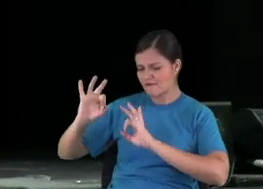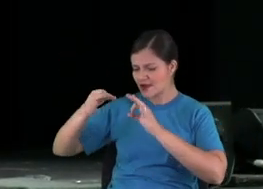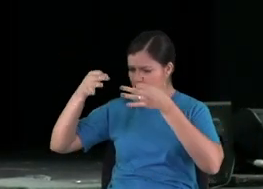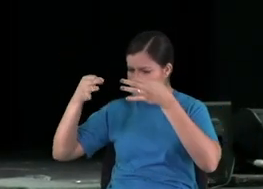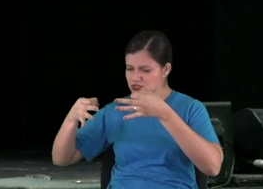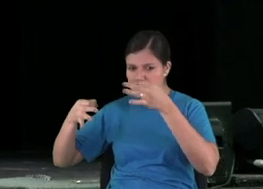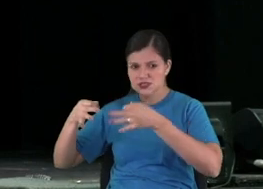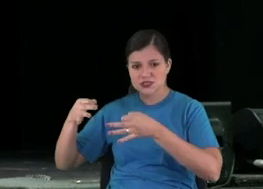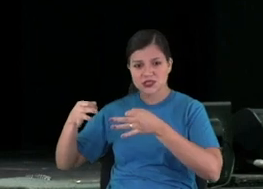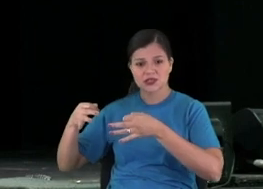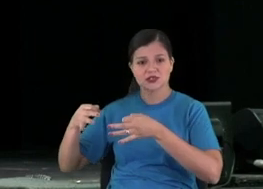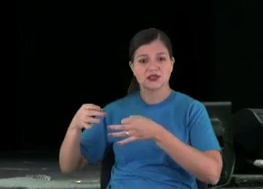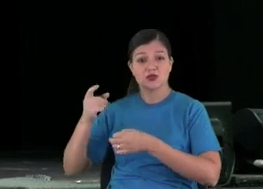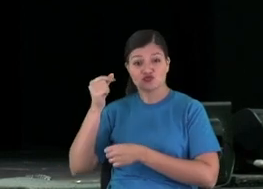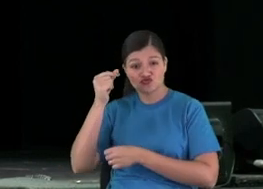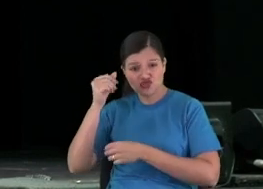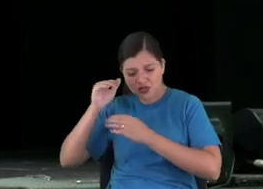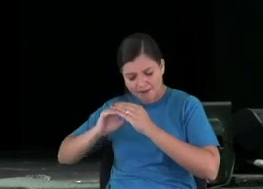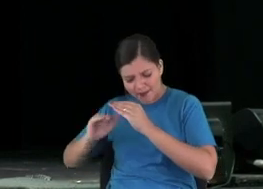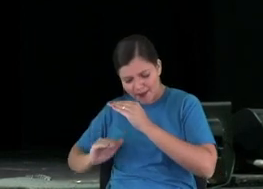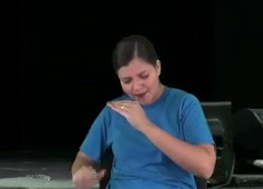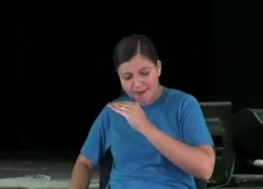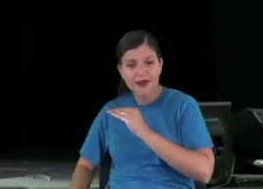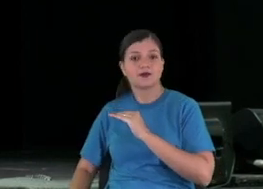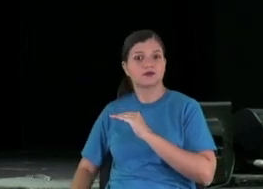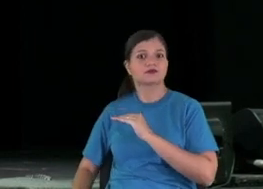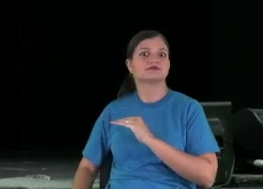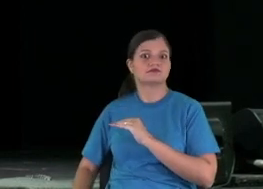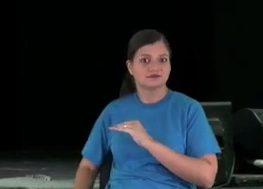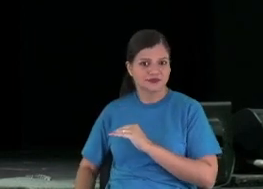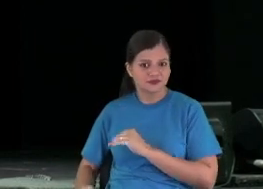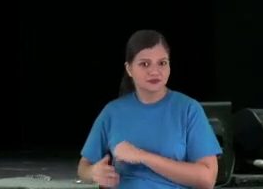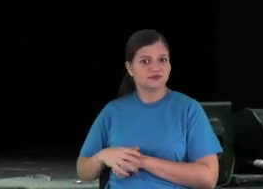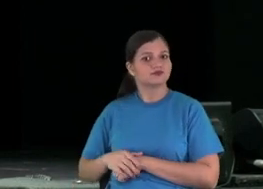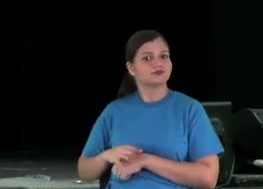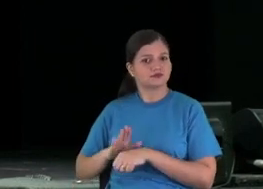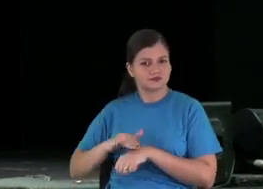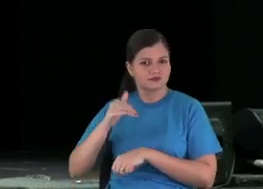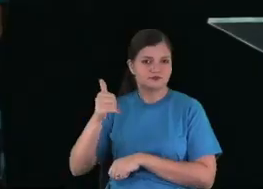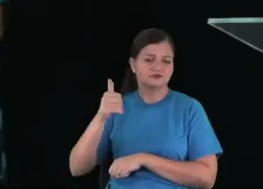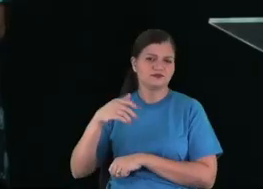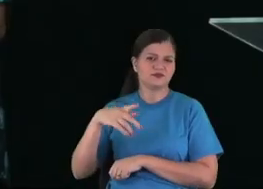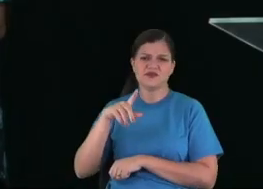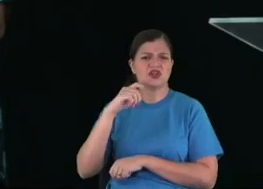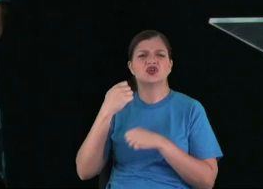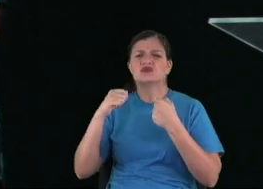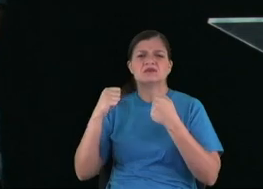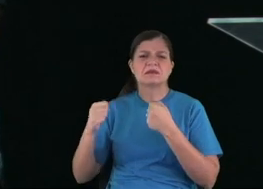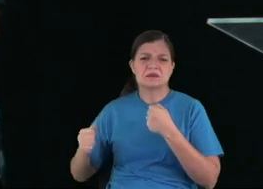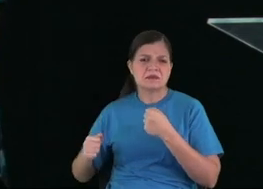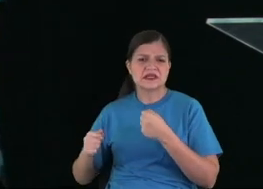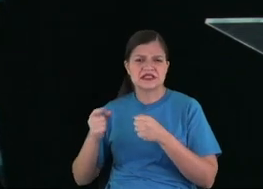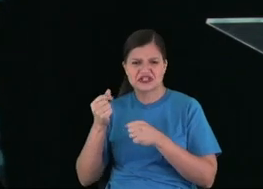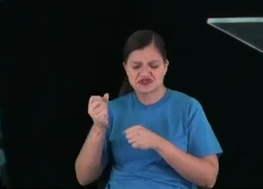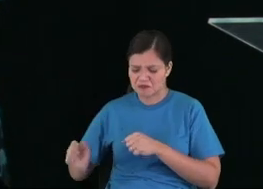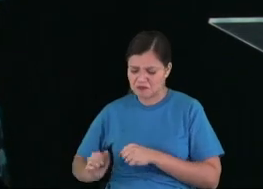economiza milhares sobre milhares, milhões de dólares. Era da NASA, trabalhava na NASA. E ele disse,